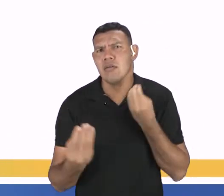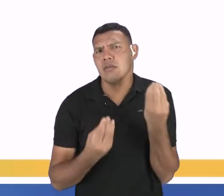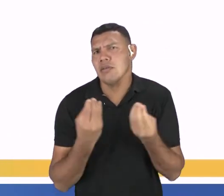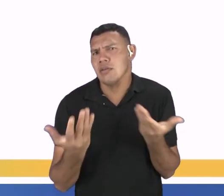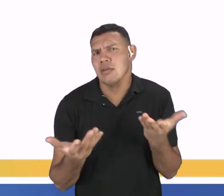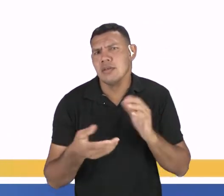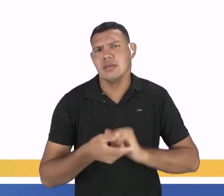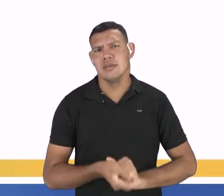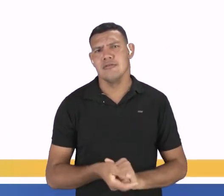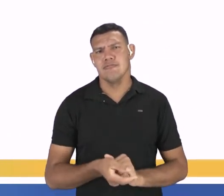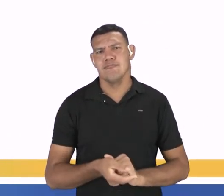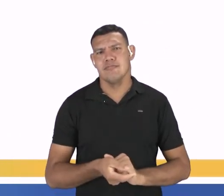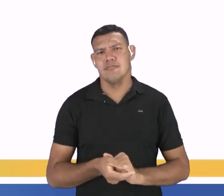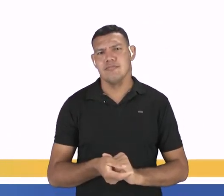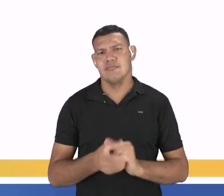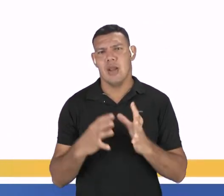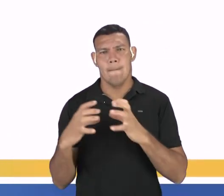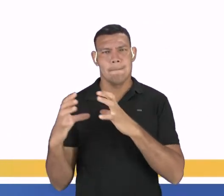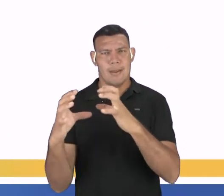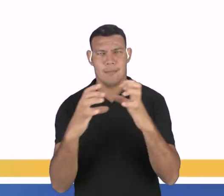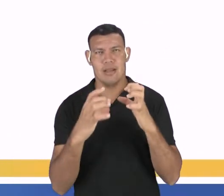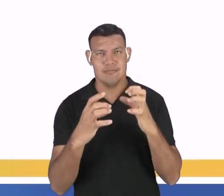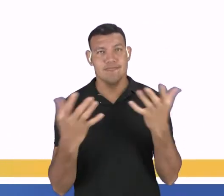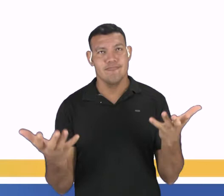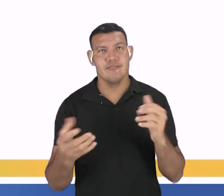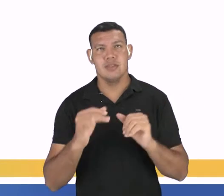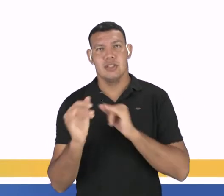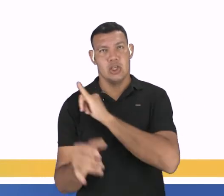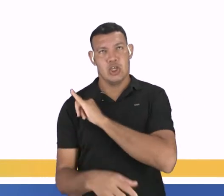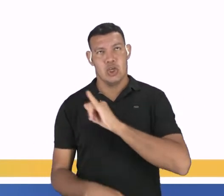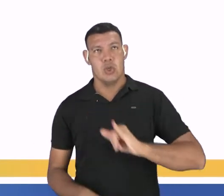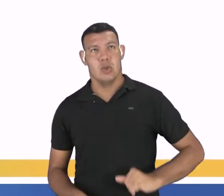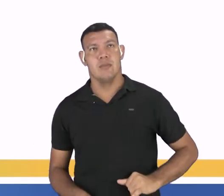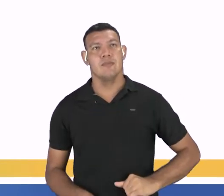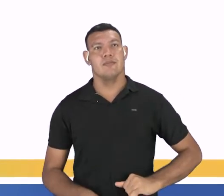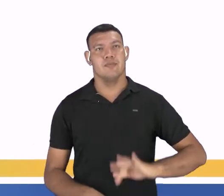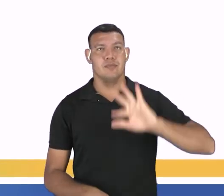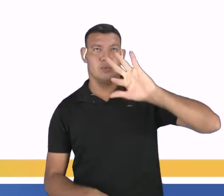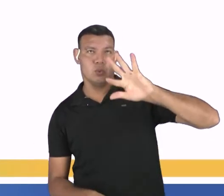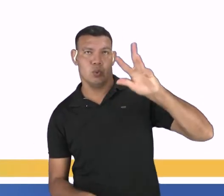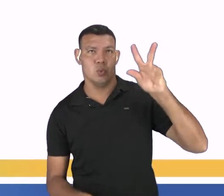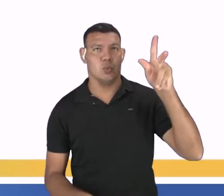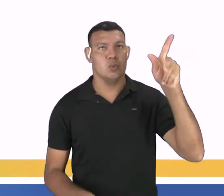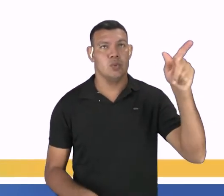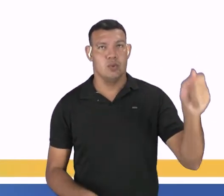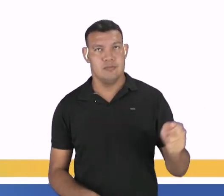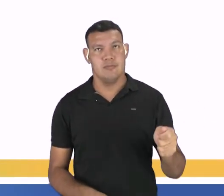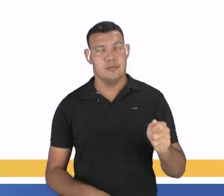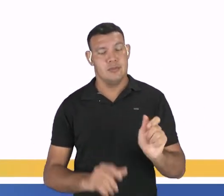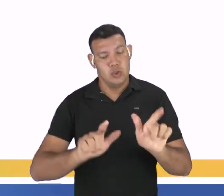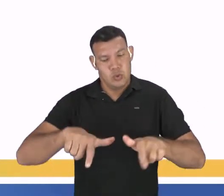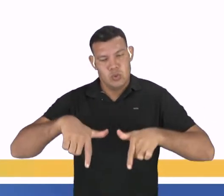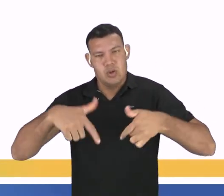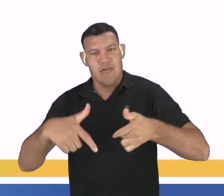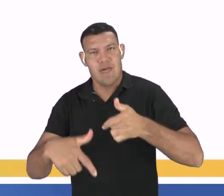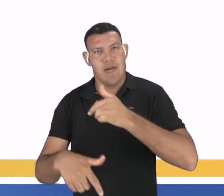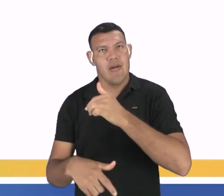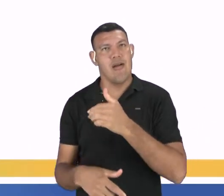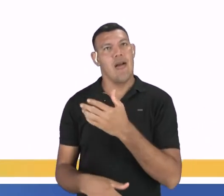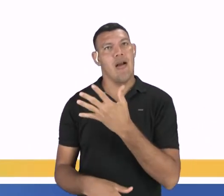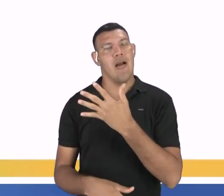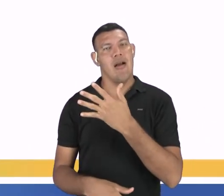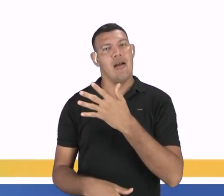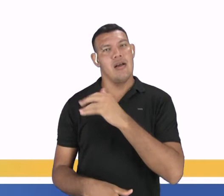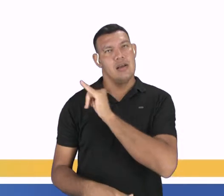resistências a esse imperialismo? Prestem atenção. Africanos contra o imperialismo. Diante da violência e do racismo